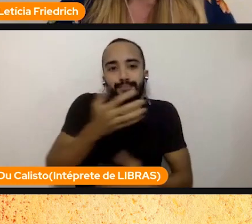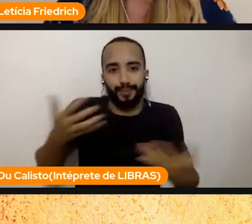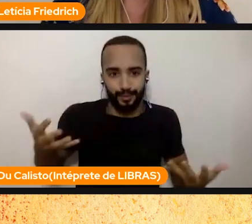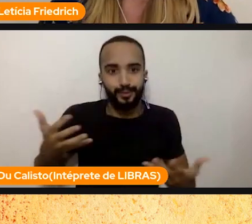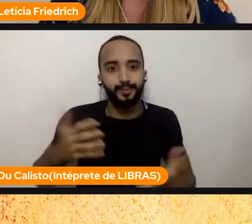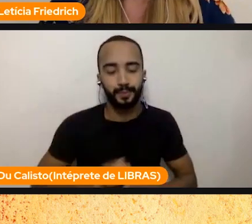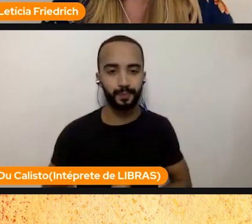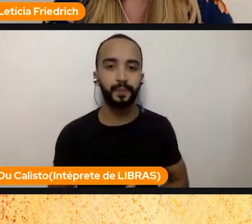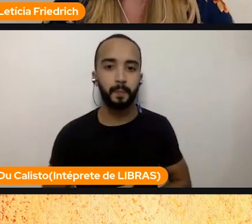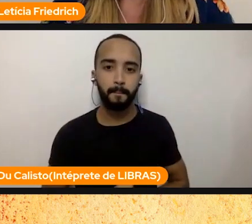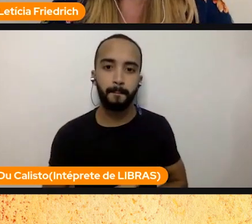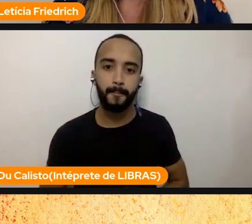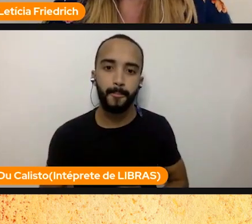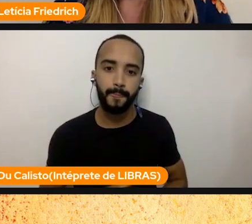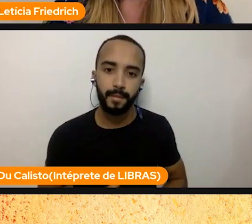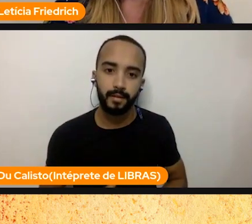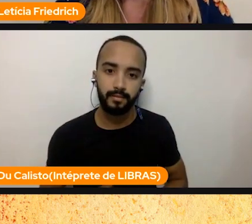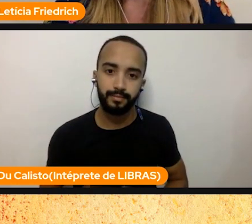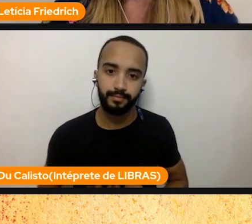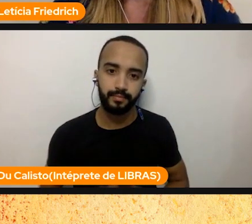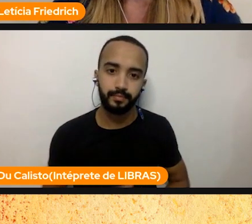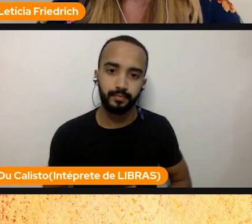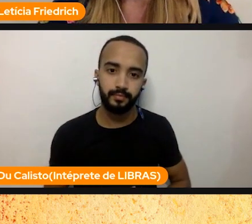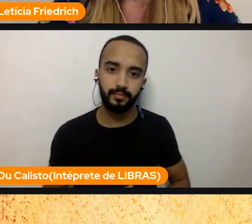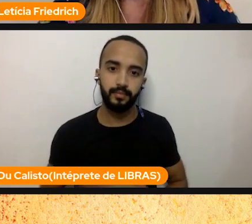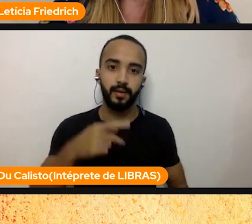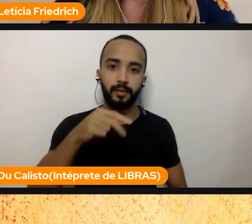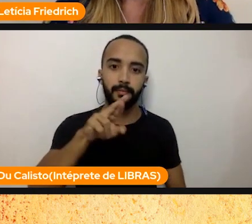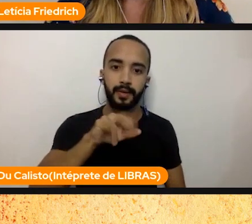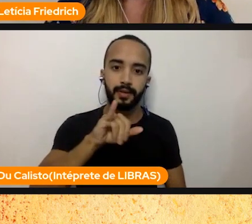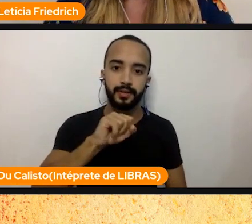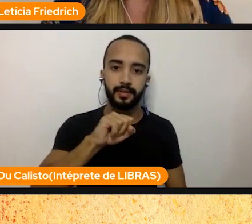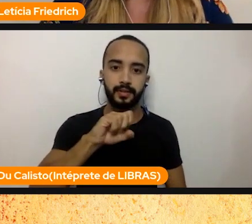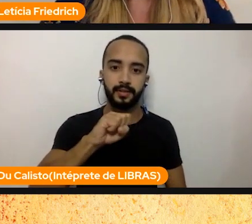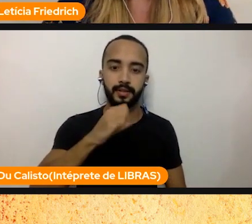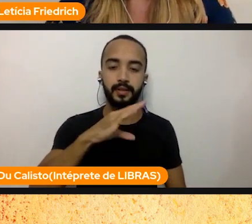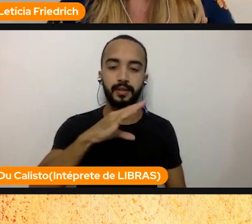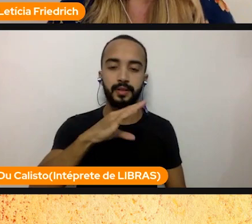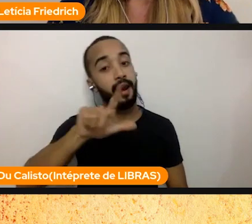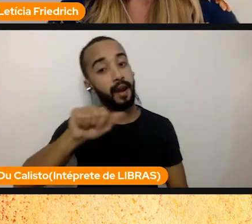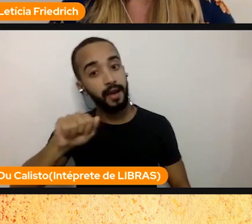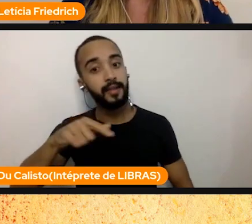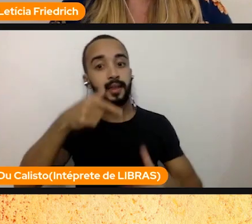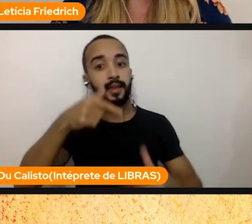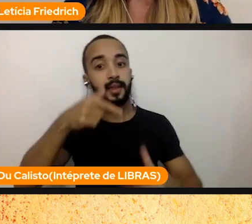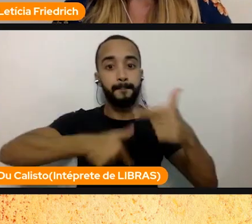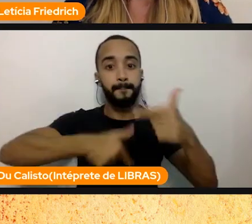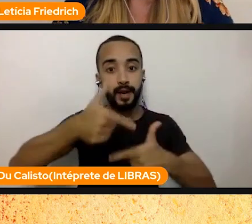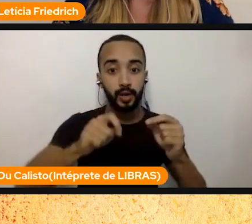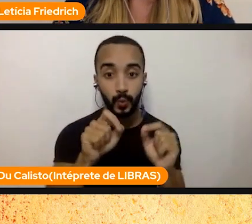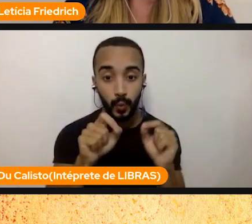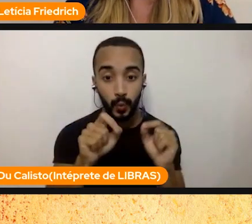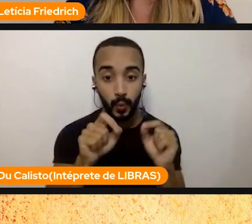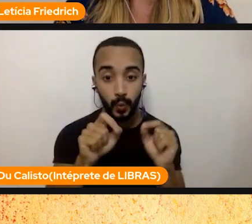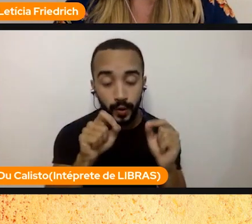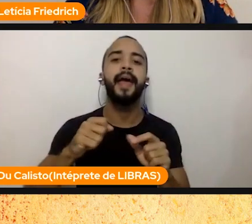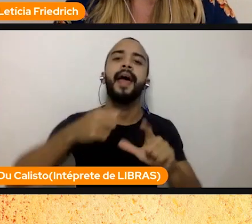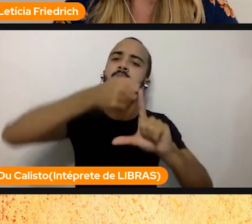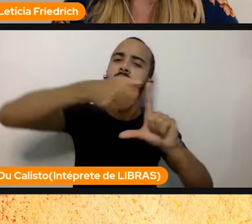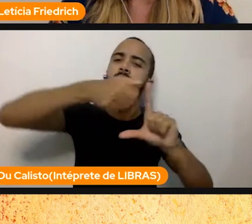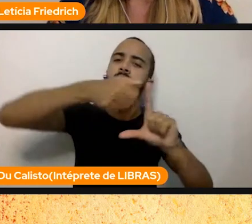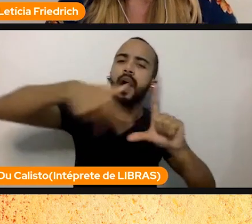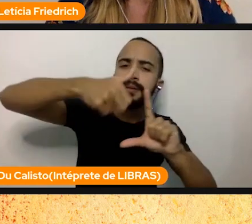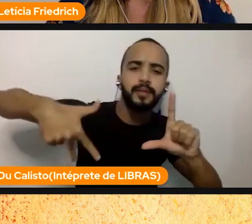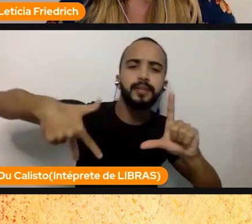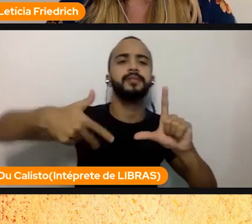a Priscila Kellen, ela está trabalhando com cutout analógico, vamos dizer assim, com animação de recortes em papel mesmo,